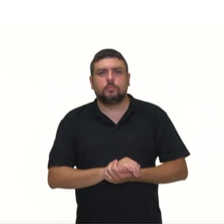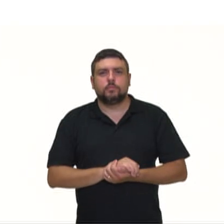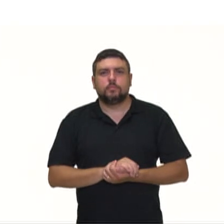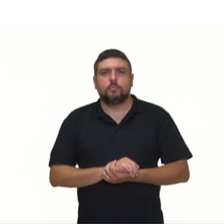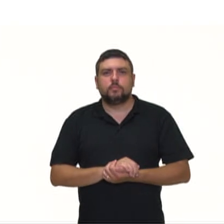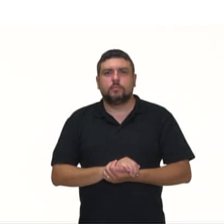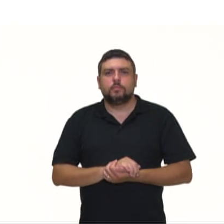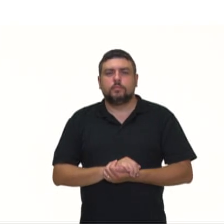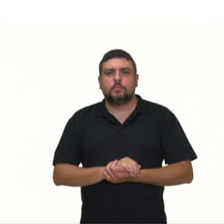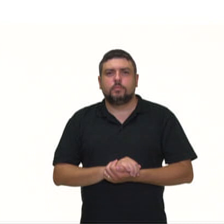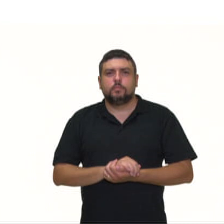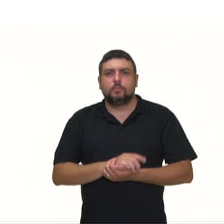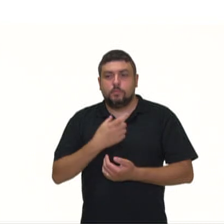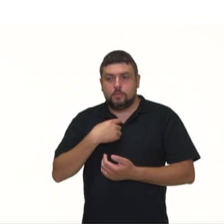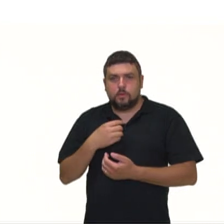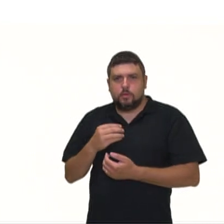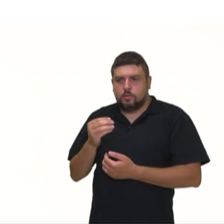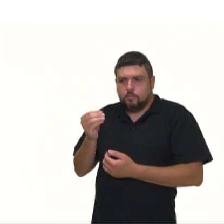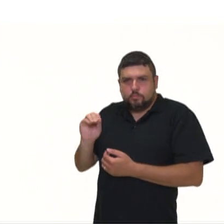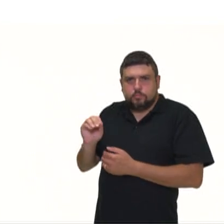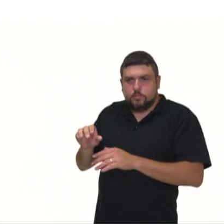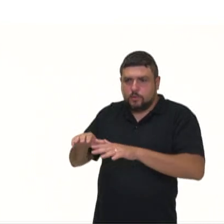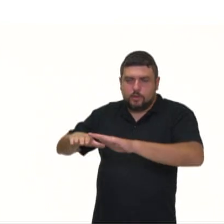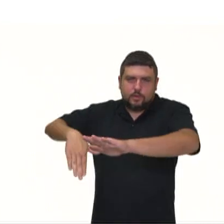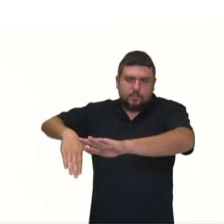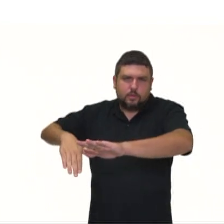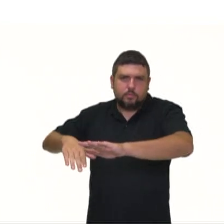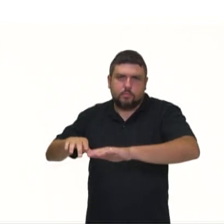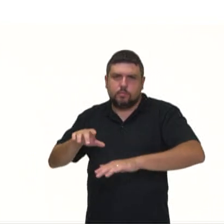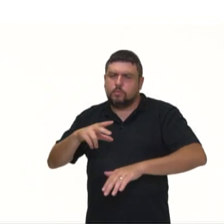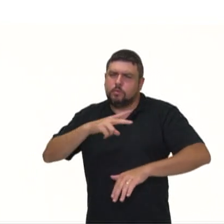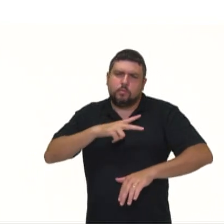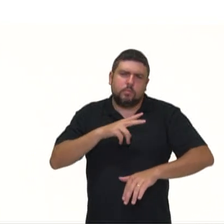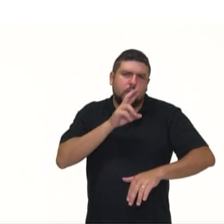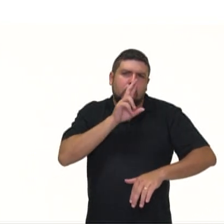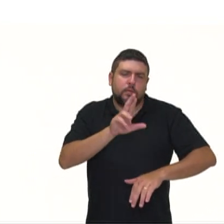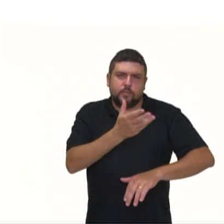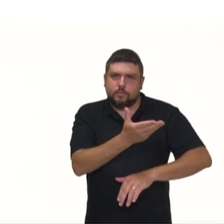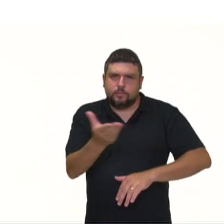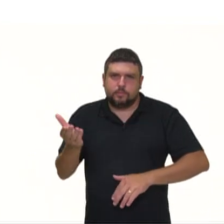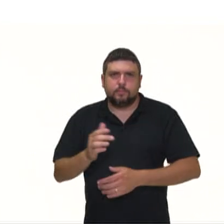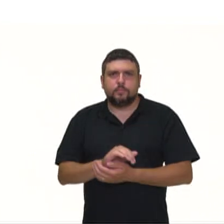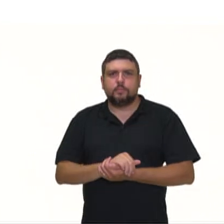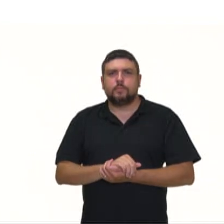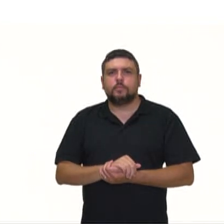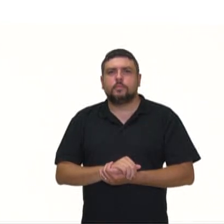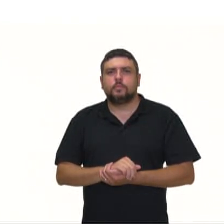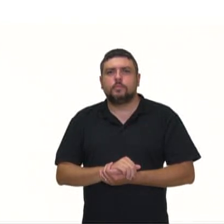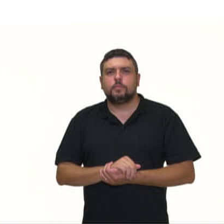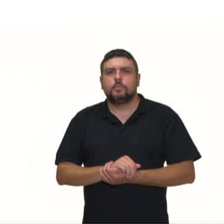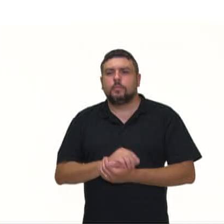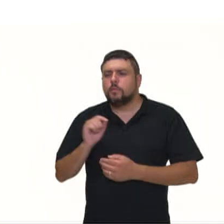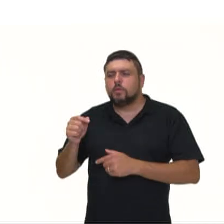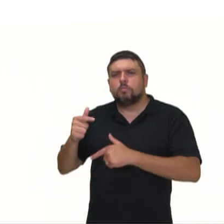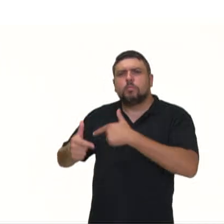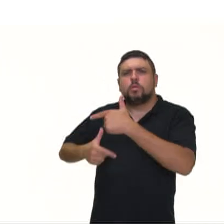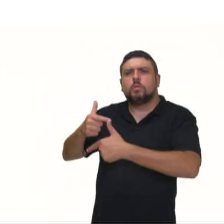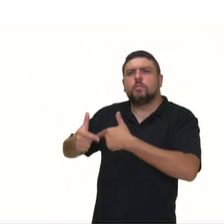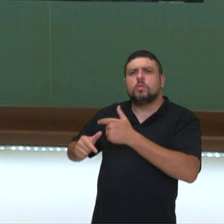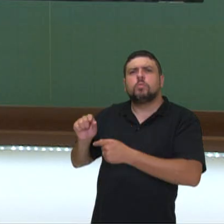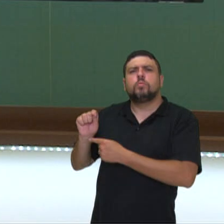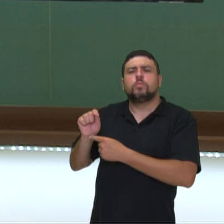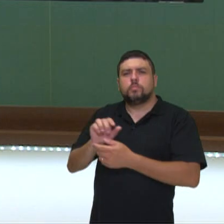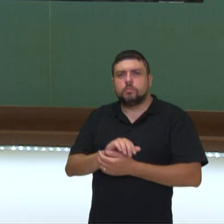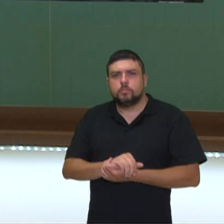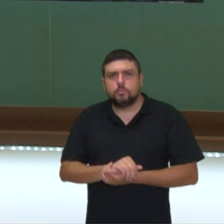coloquei aqui na praia, mas cada um coloca a sua, tá bom? What is this guy's job? Qual é o trabalho daquele cara ali? He is a